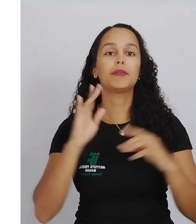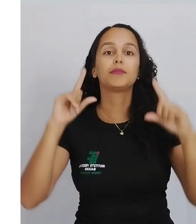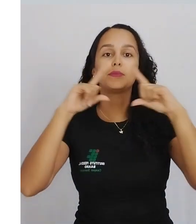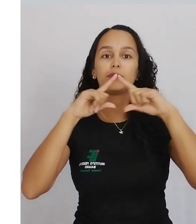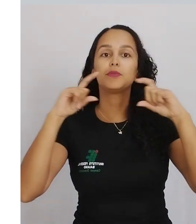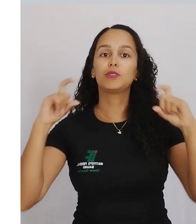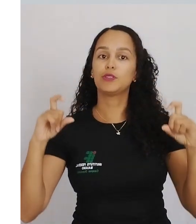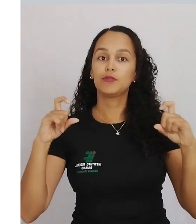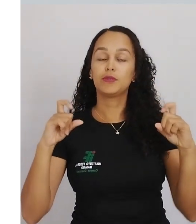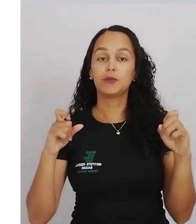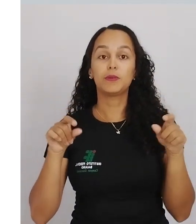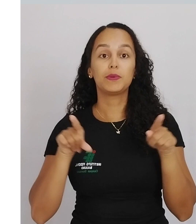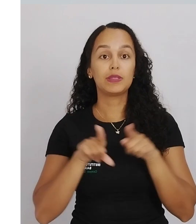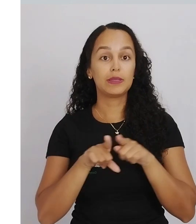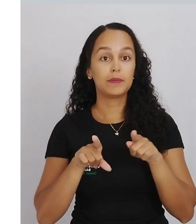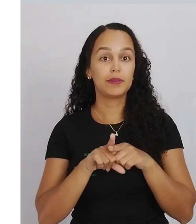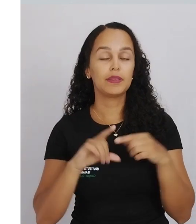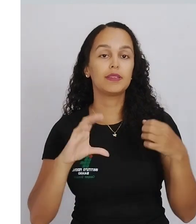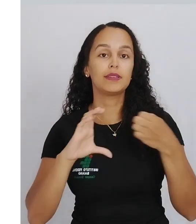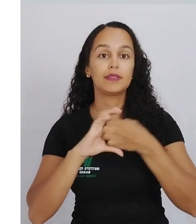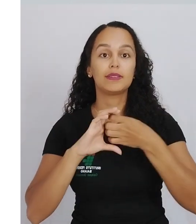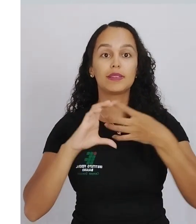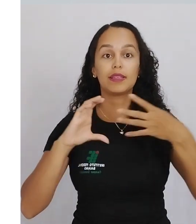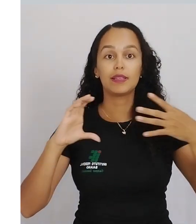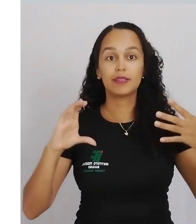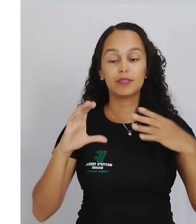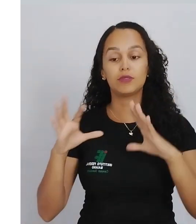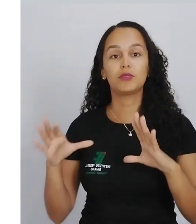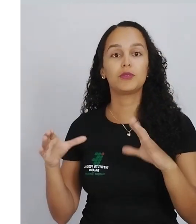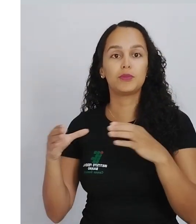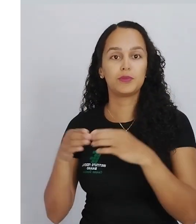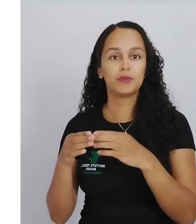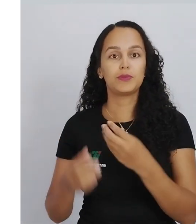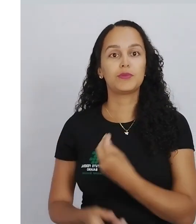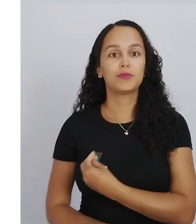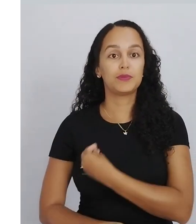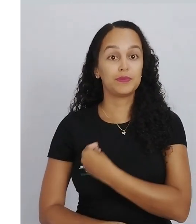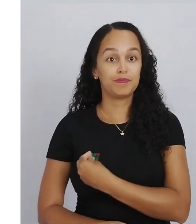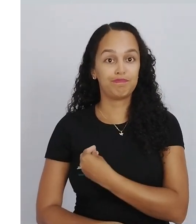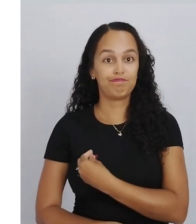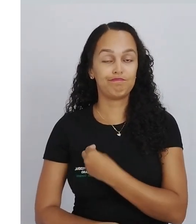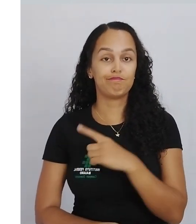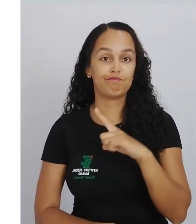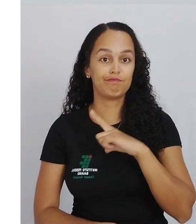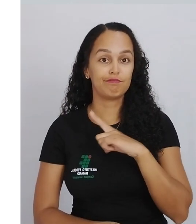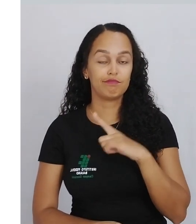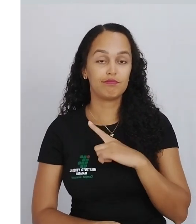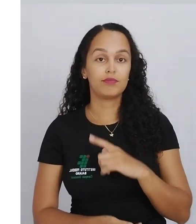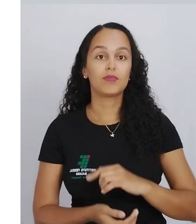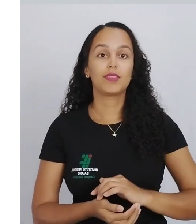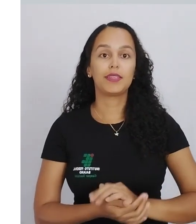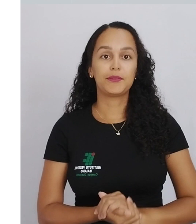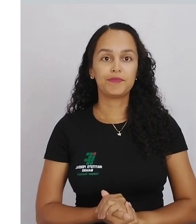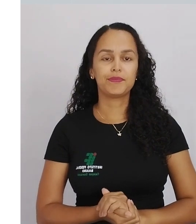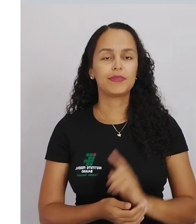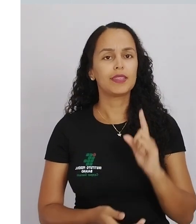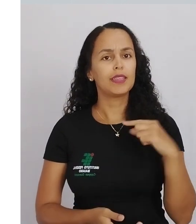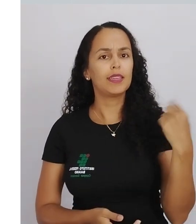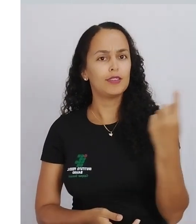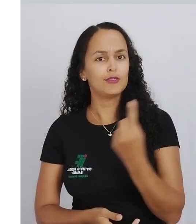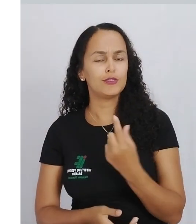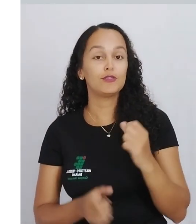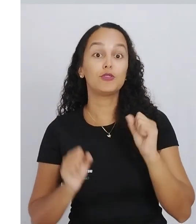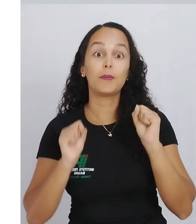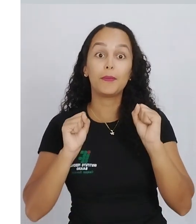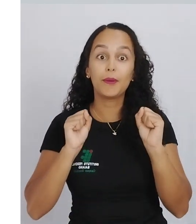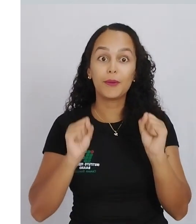método científico e as características, né, que os seres vivos apresentam. O que faz com que a